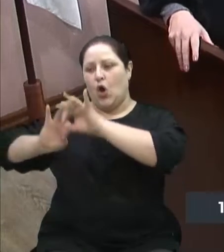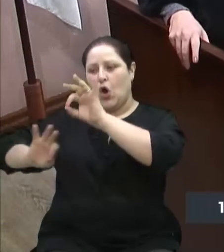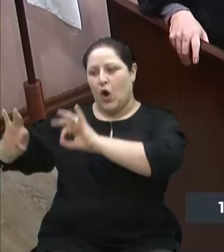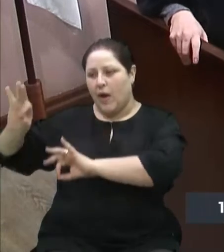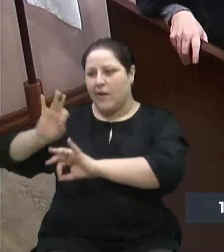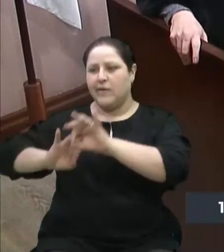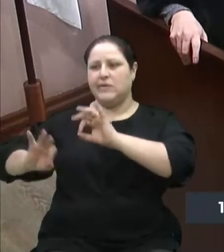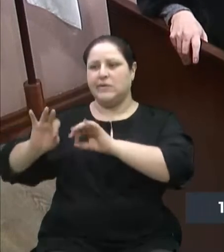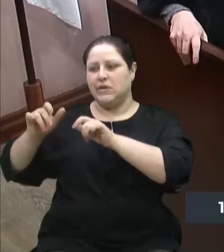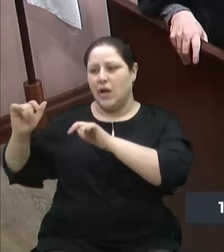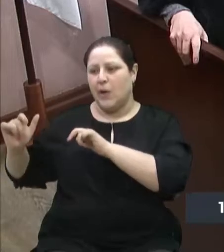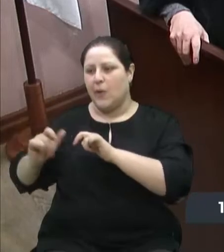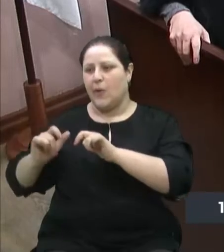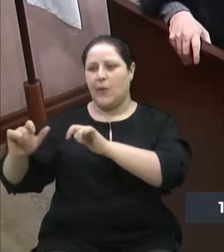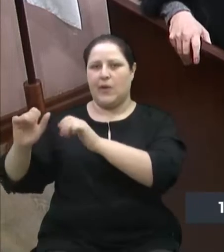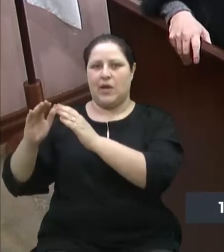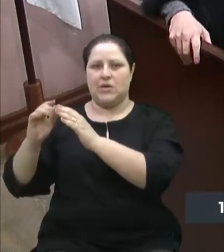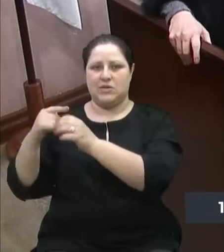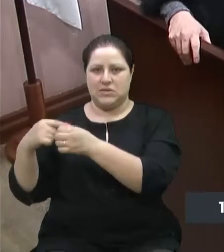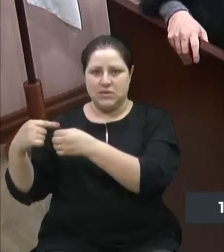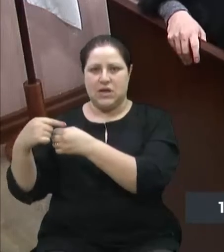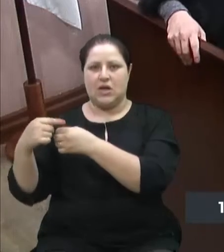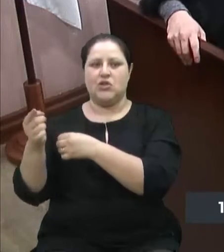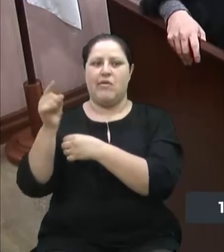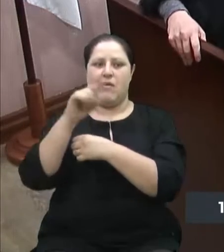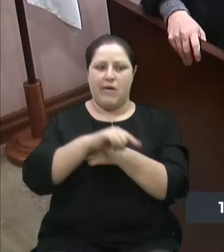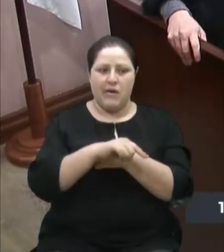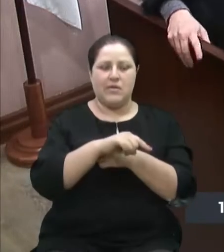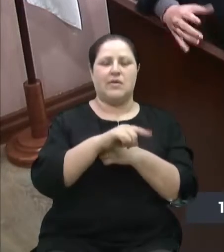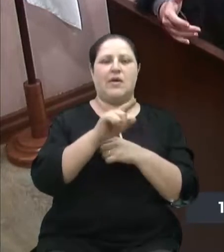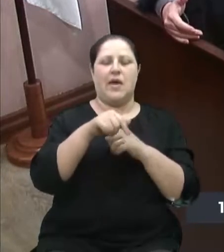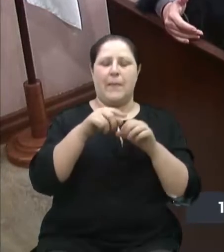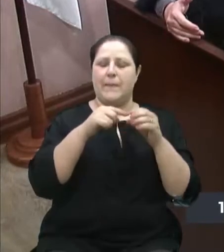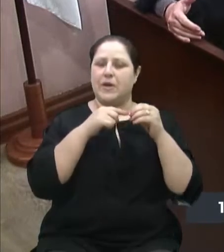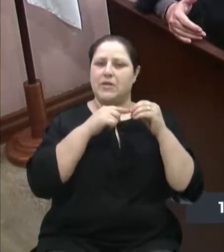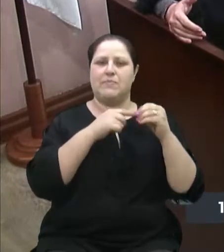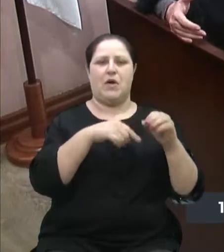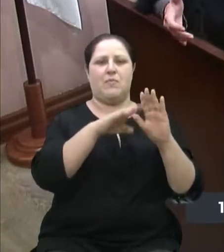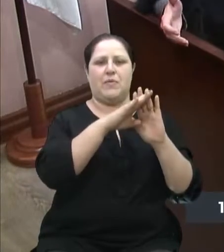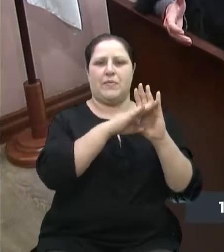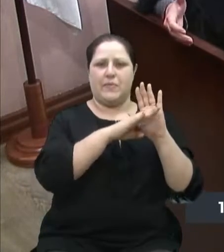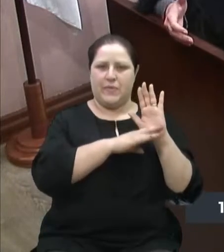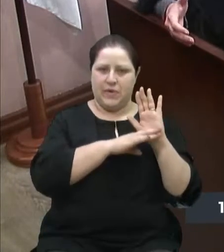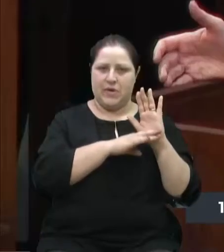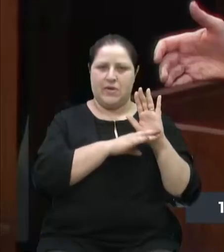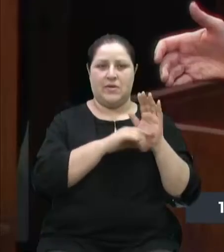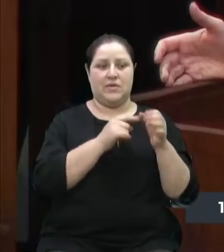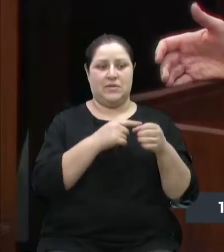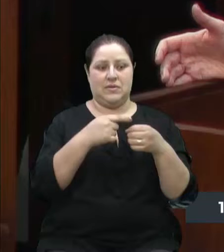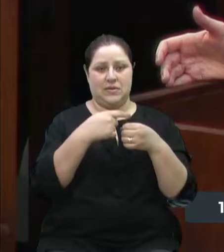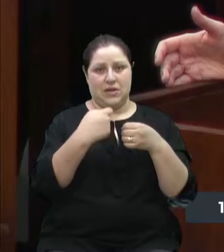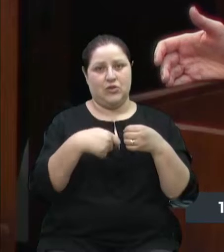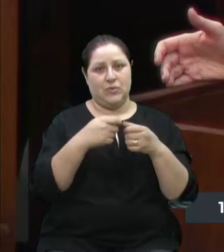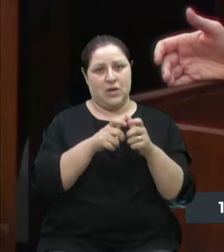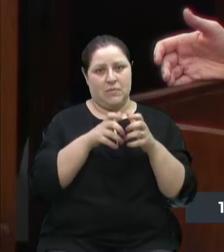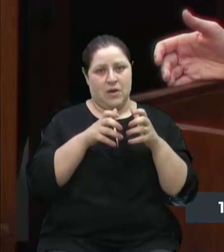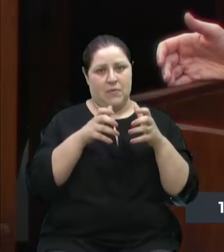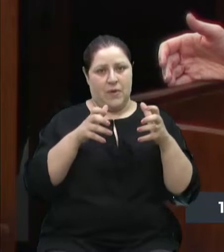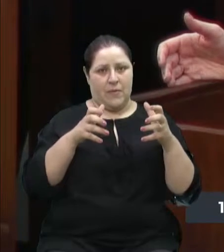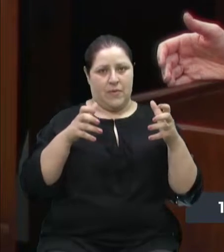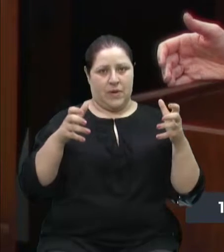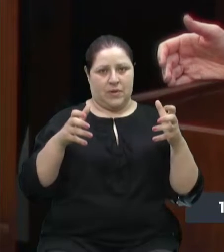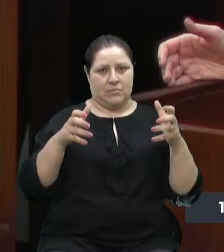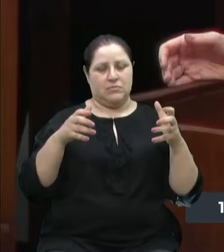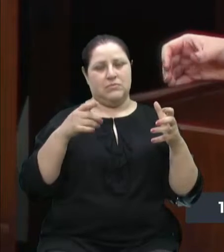que o plano de mobilidade urbana é a principal pauta de uma cidade que precisa crescer, e que precisa crescer de